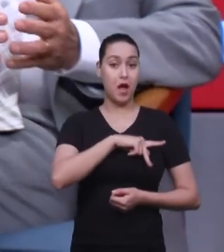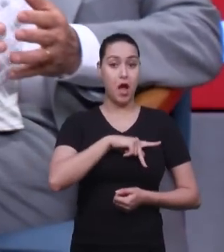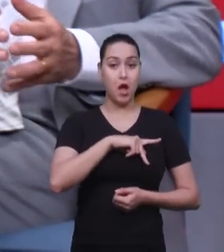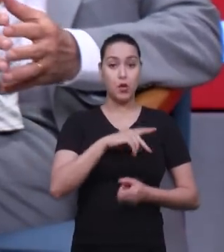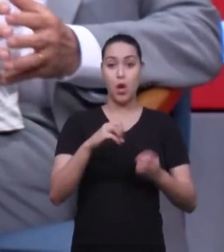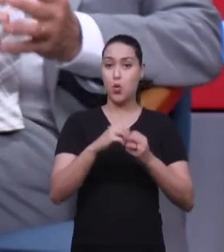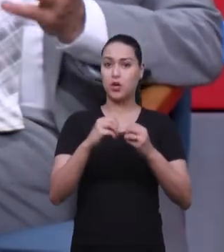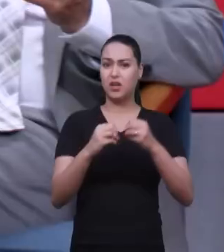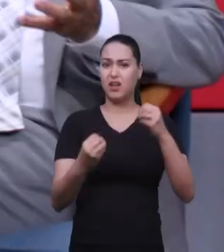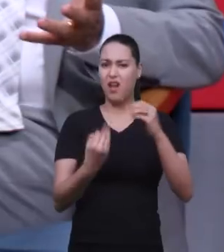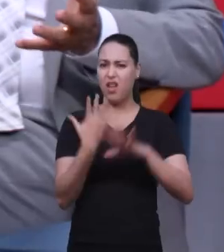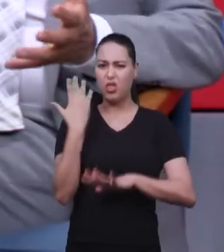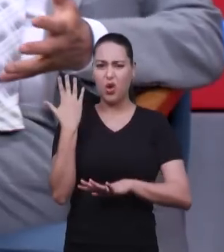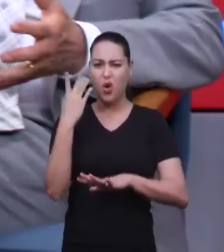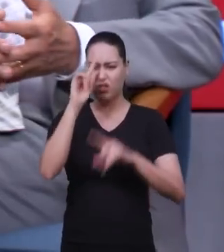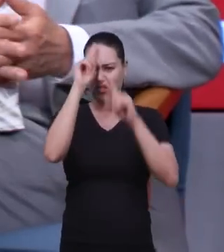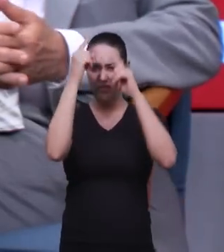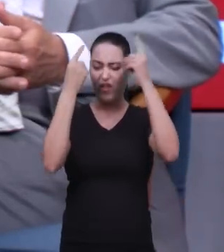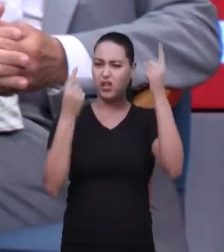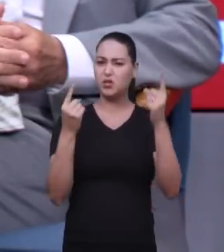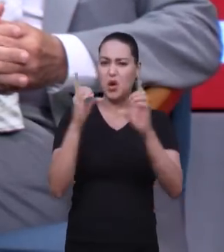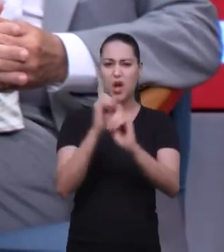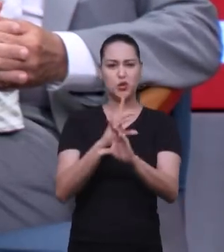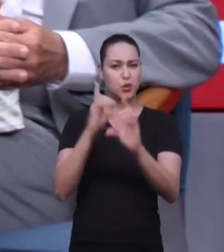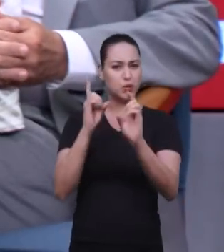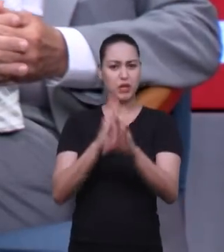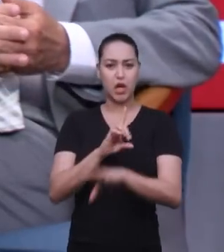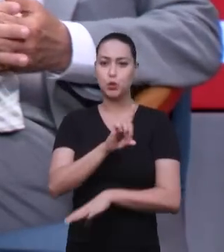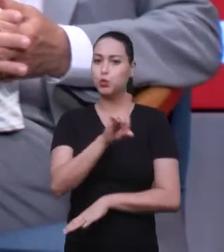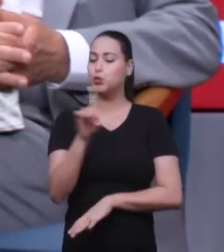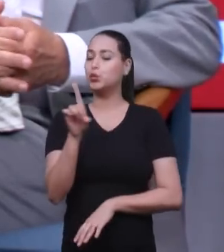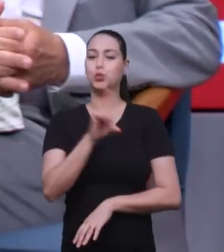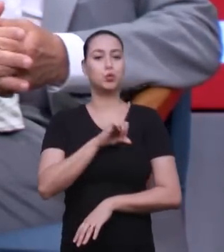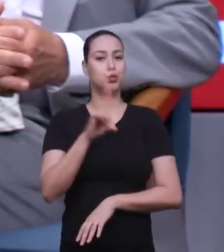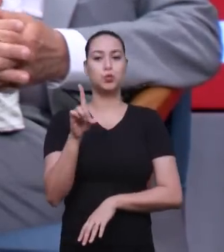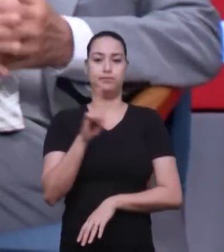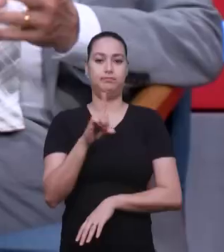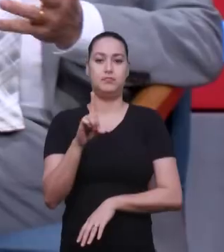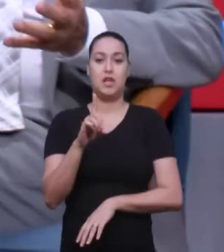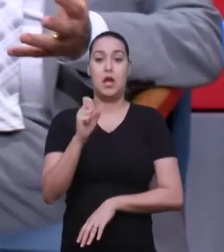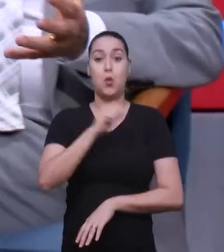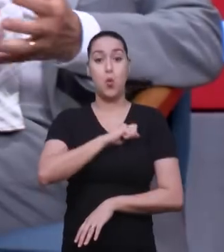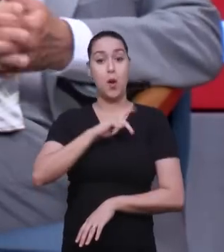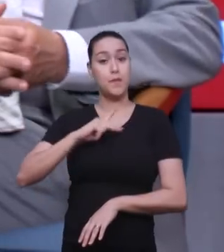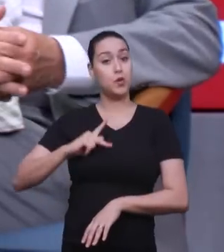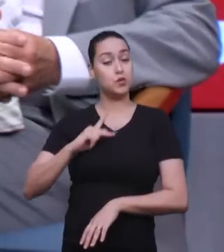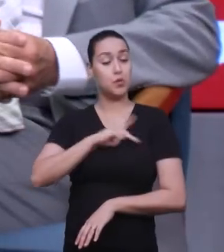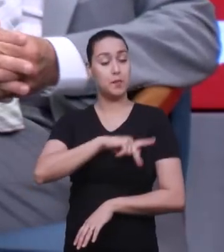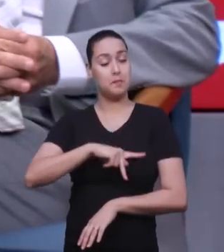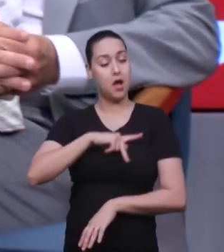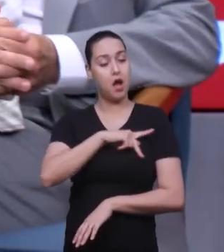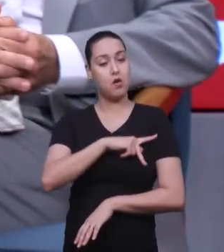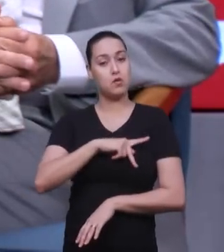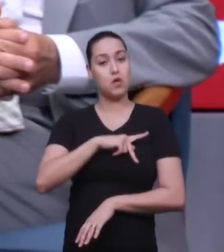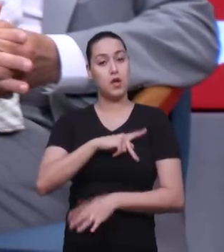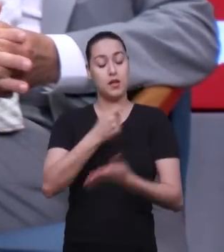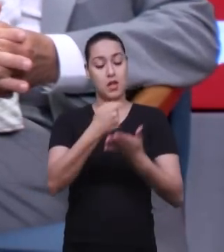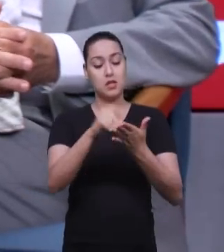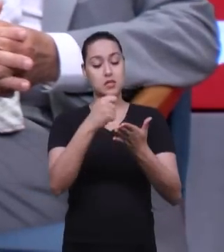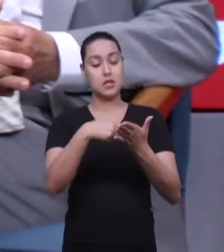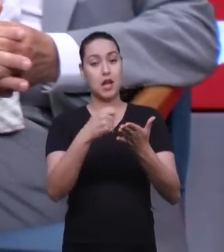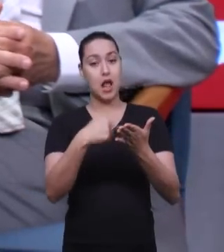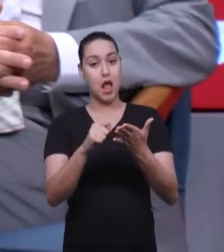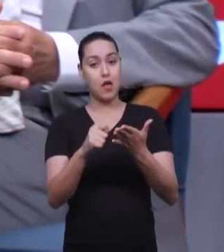não é o criador dessa doutrina. O apóstolo Paulo relata nas suas